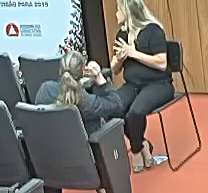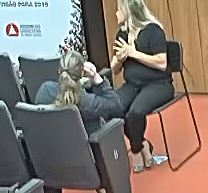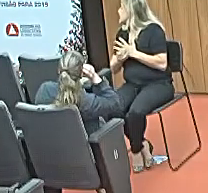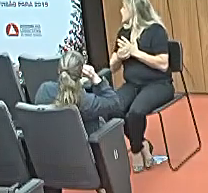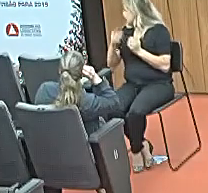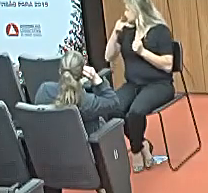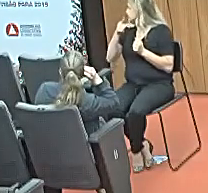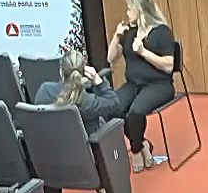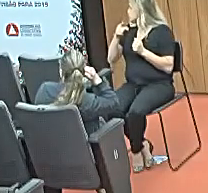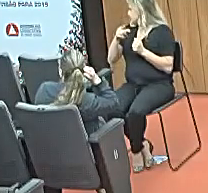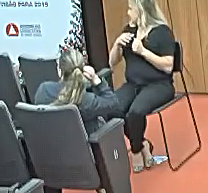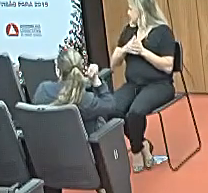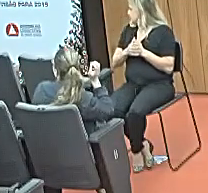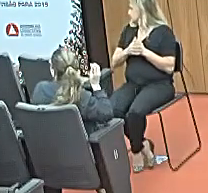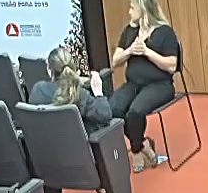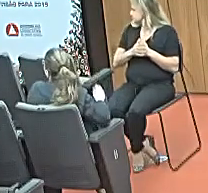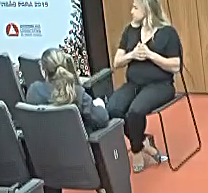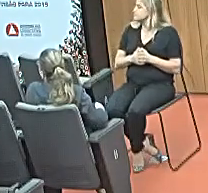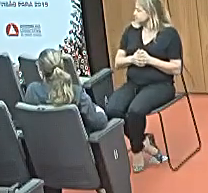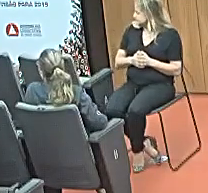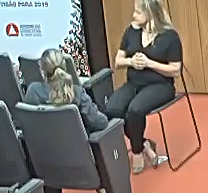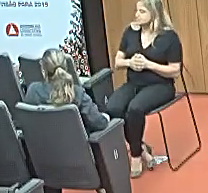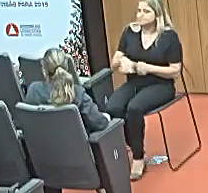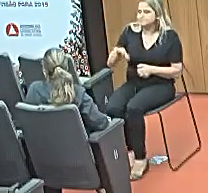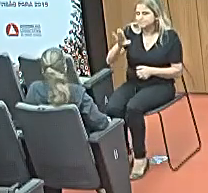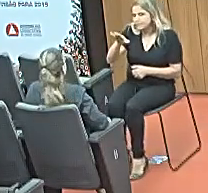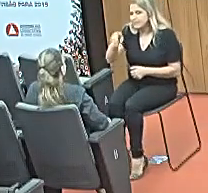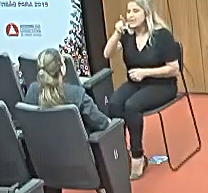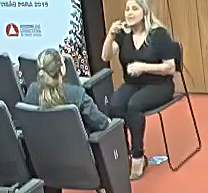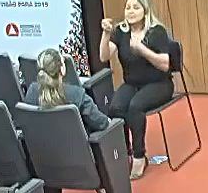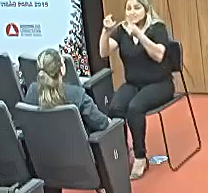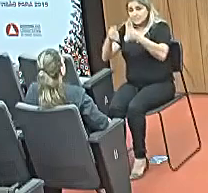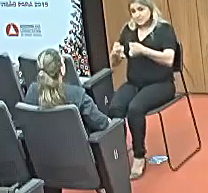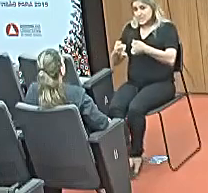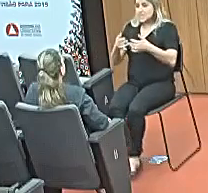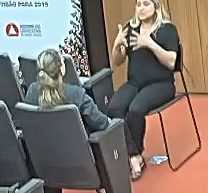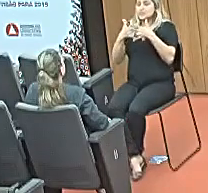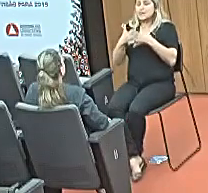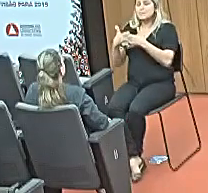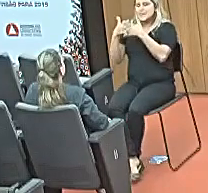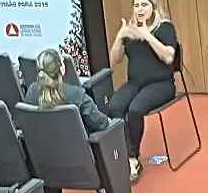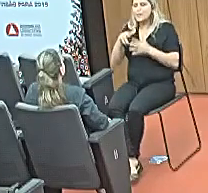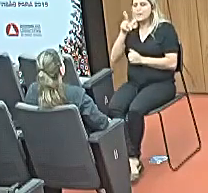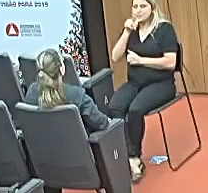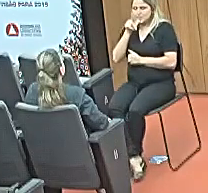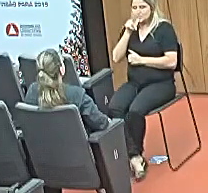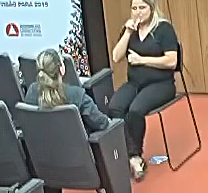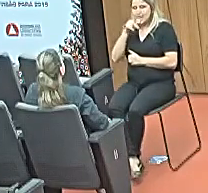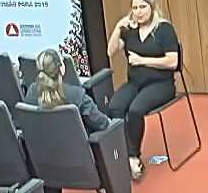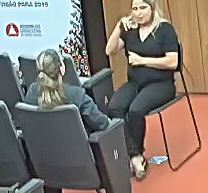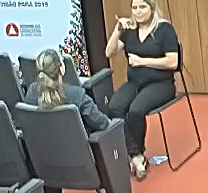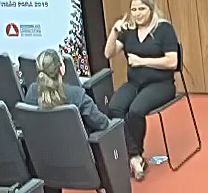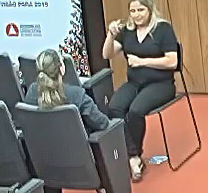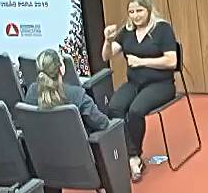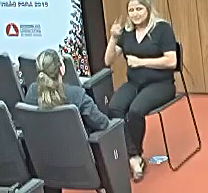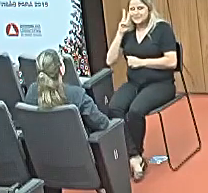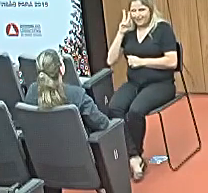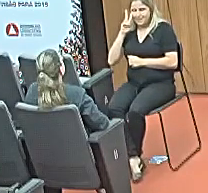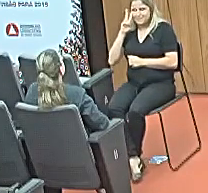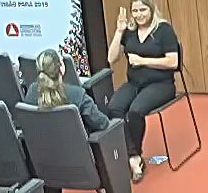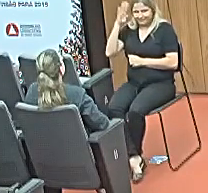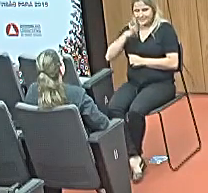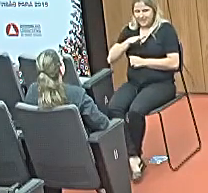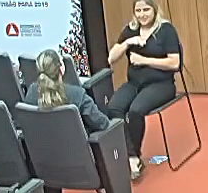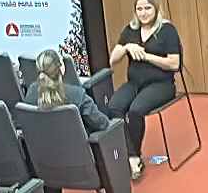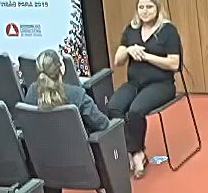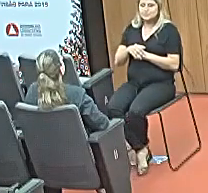é serem né atendidas né pelo governo estadual ou federal chega à água